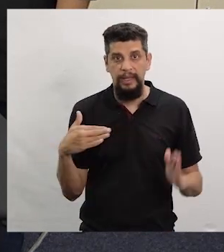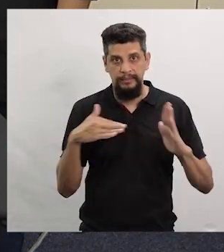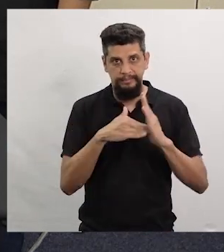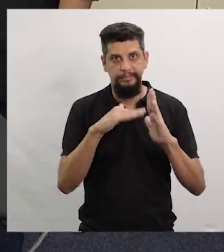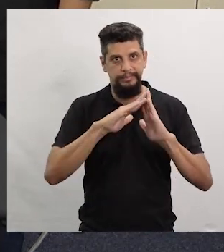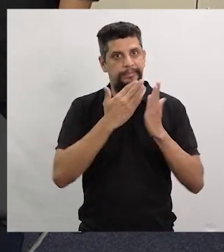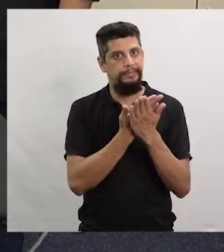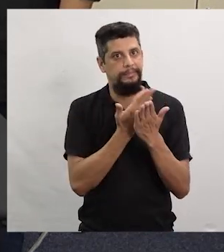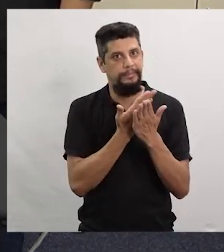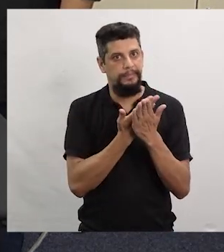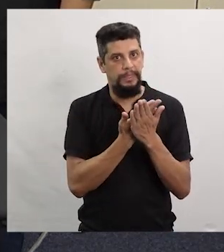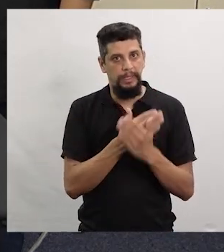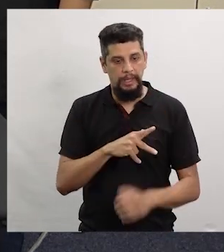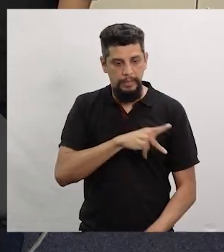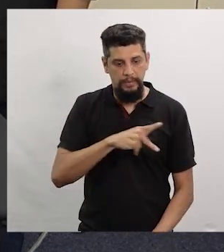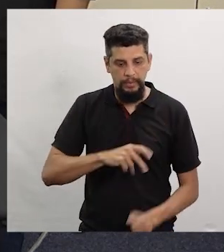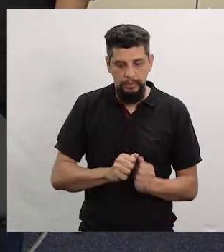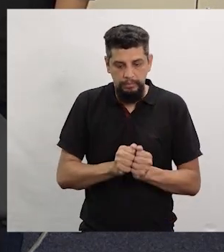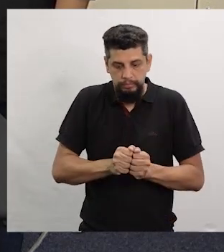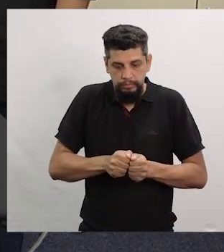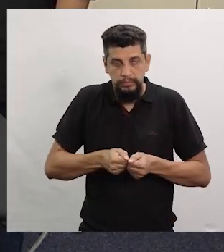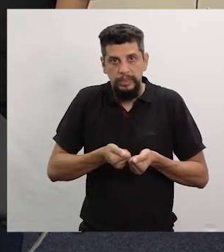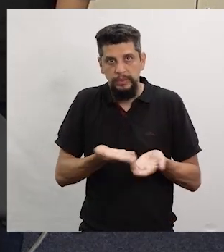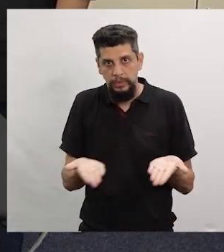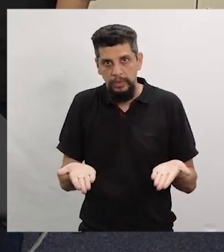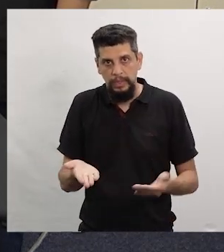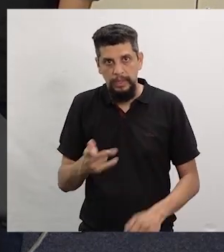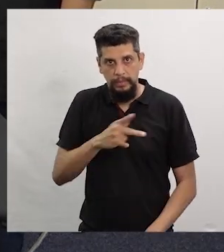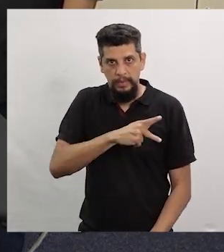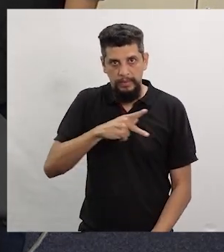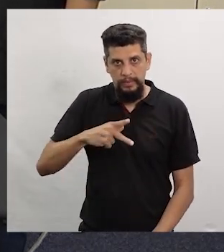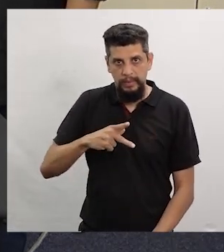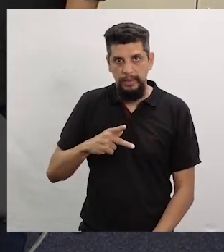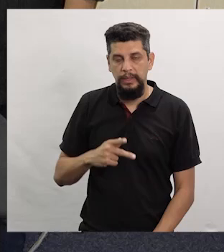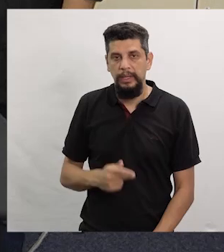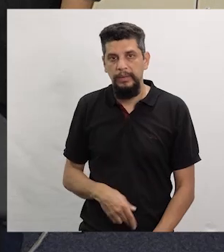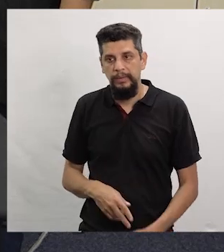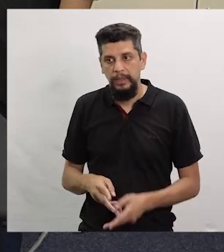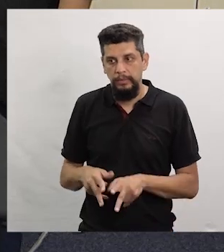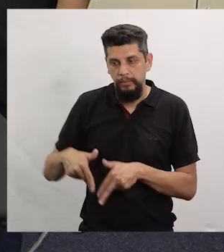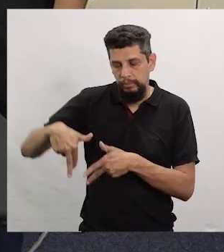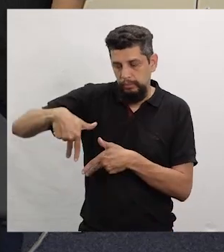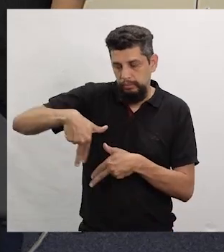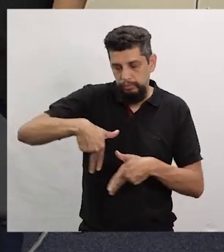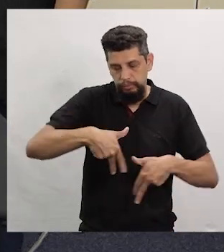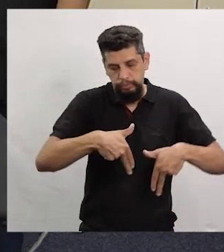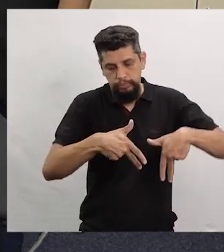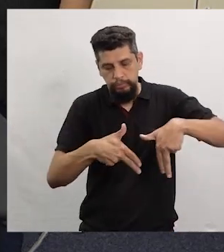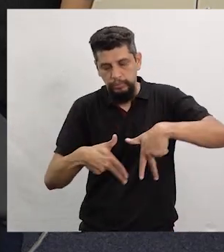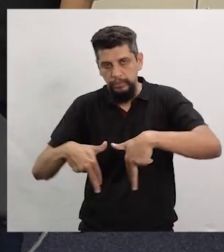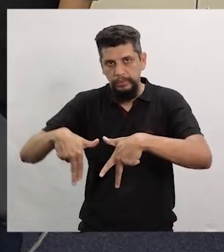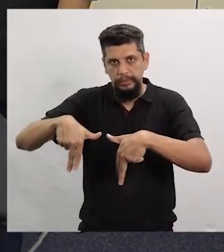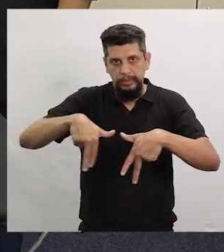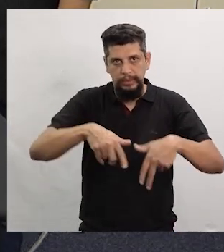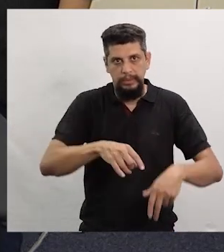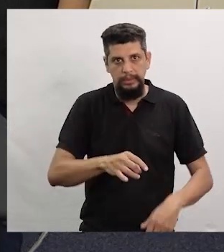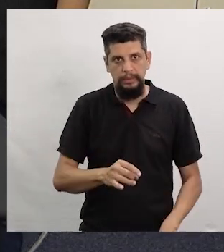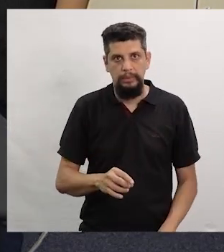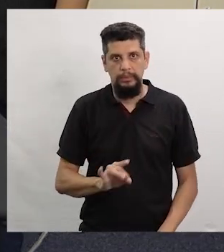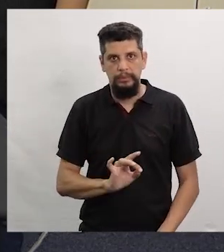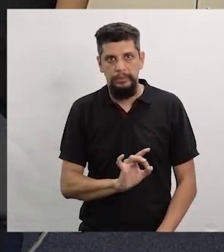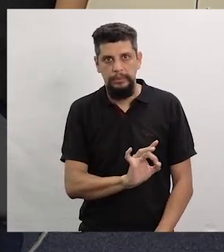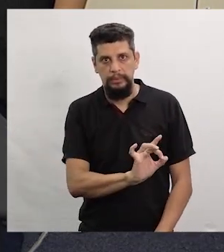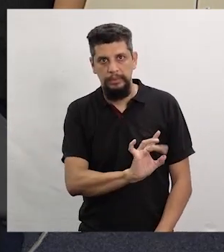a professora Jaque joga aqui o dado e a professora fábi vai caminhar de acordo com o número que